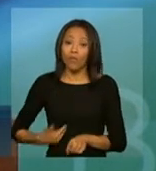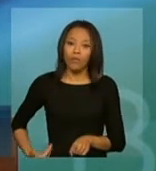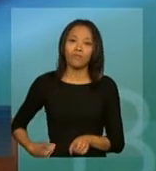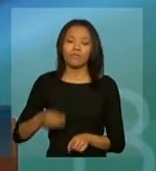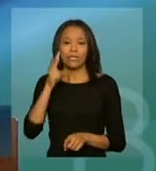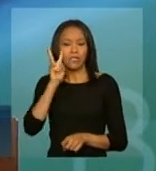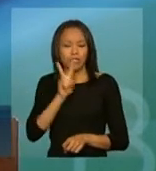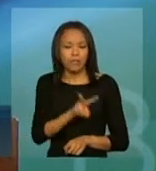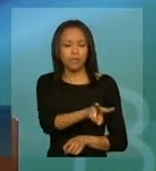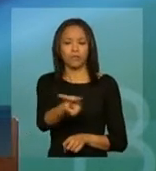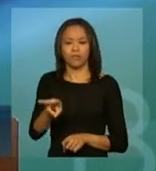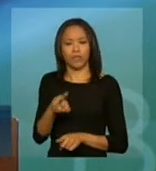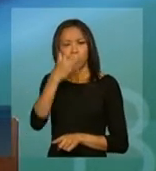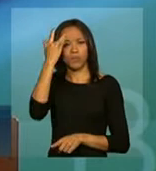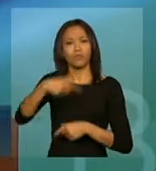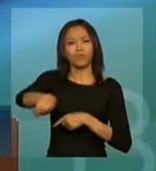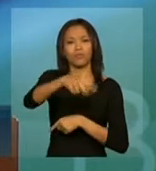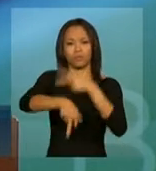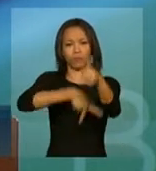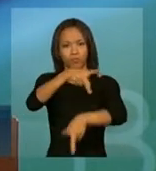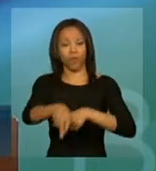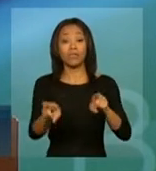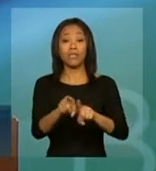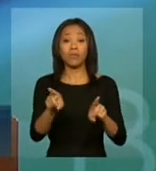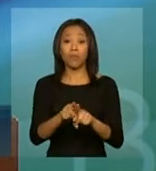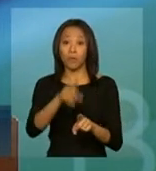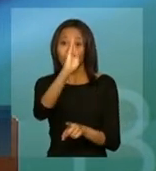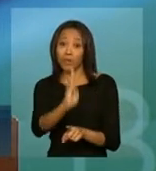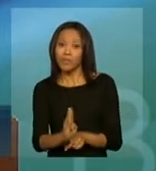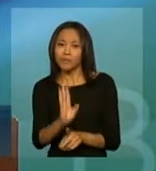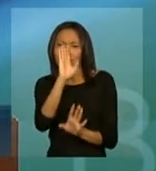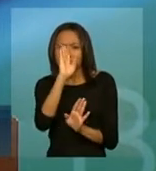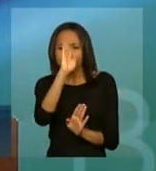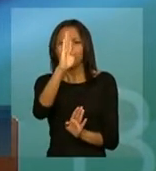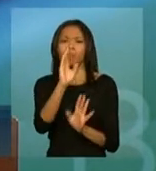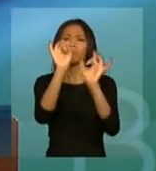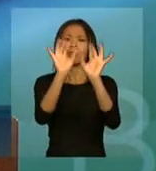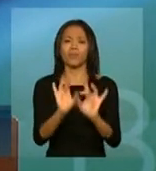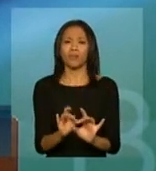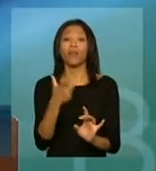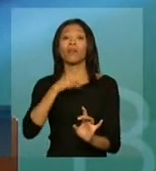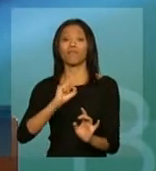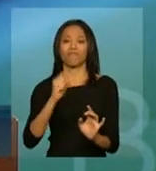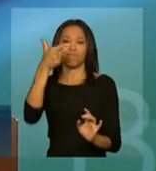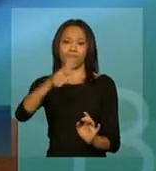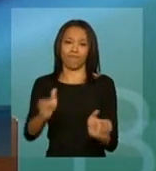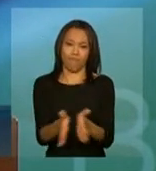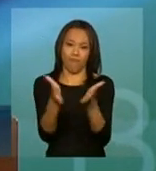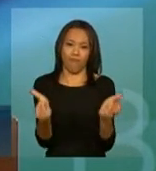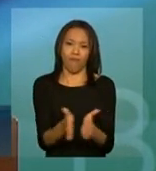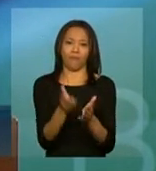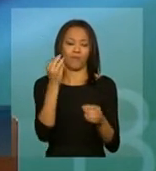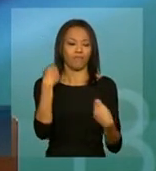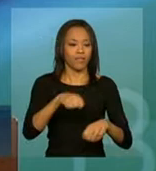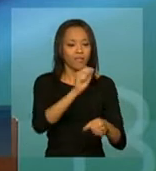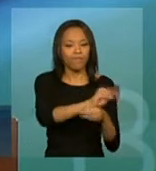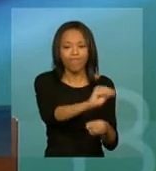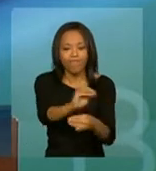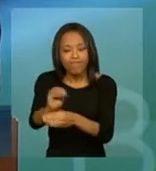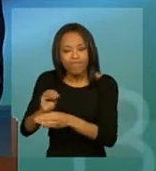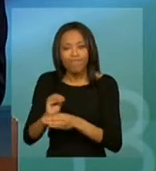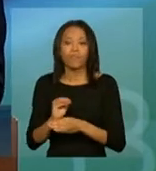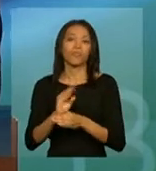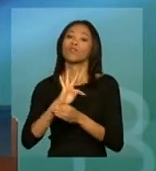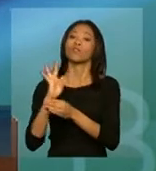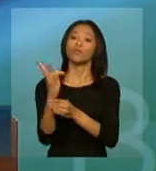Brasil e aos brasileiros, a todos os brasileiros, mas especialmente aos que mais precisam. Pois é disso que se trata.